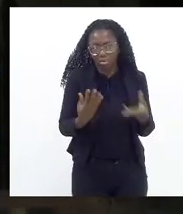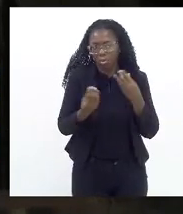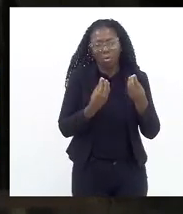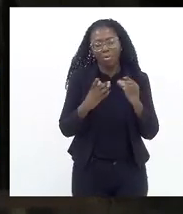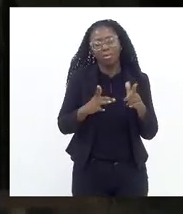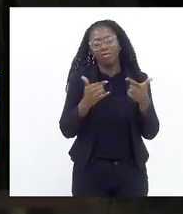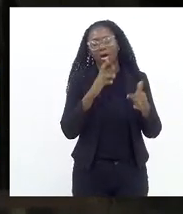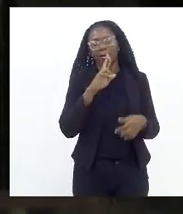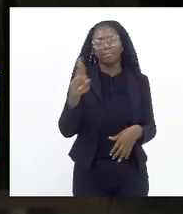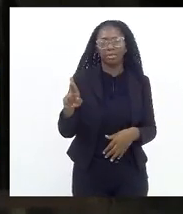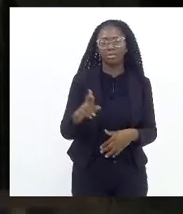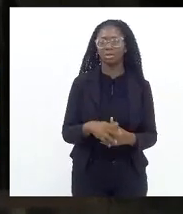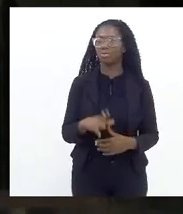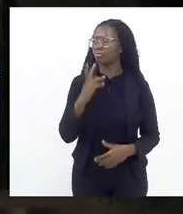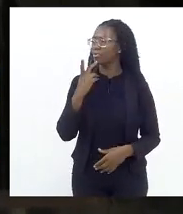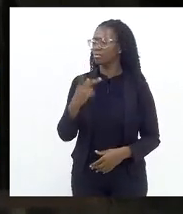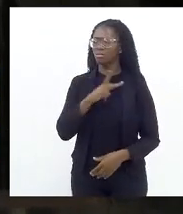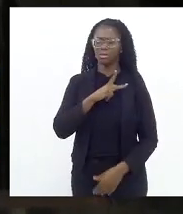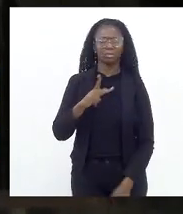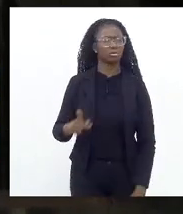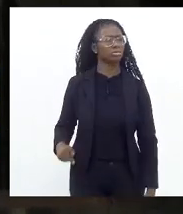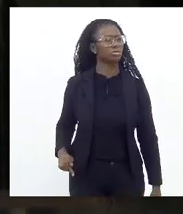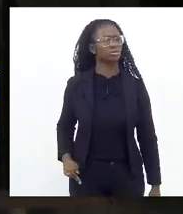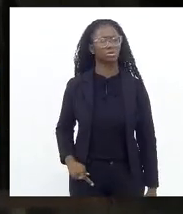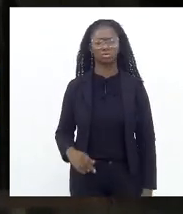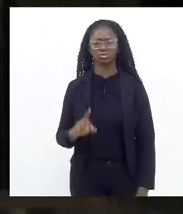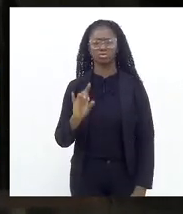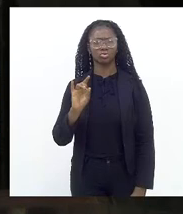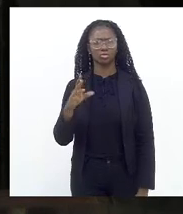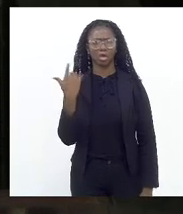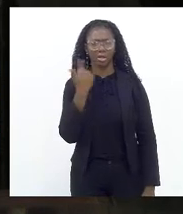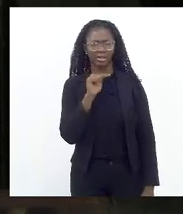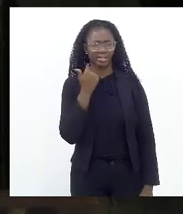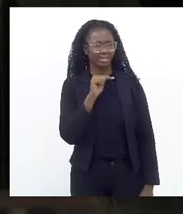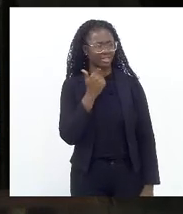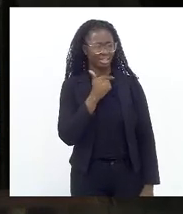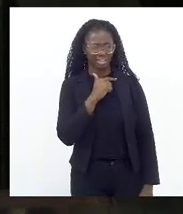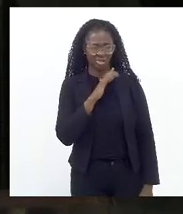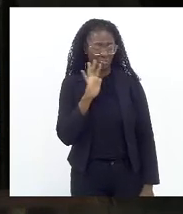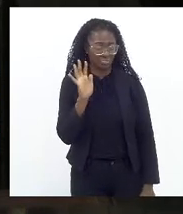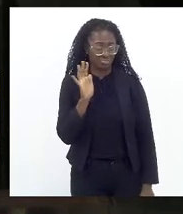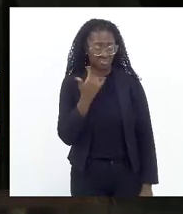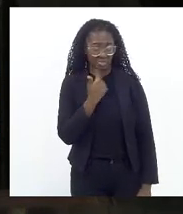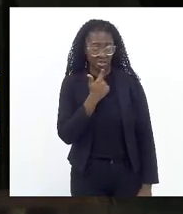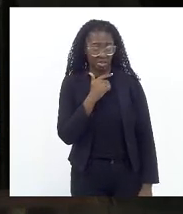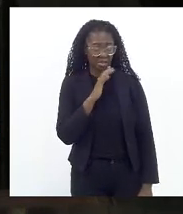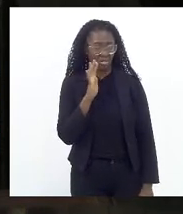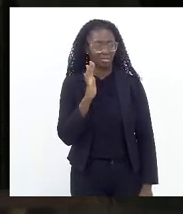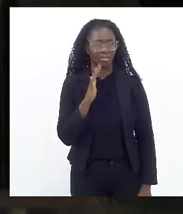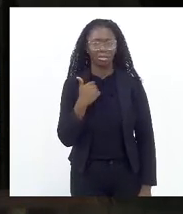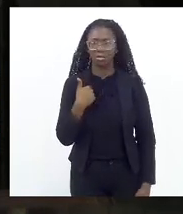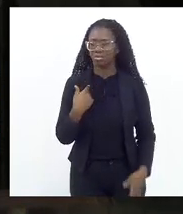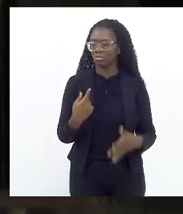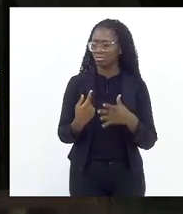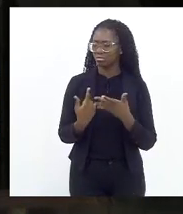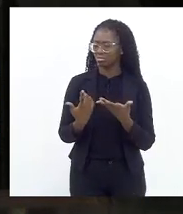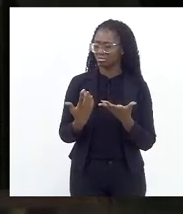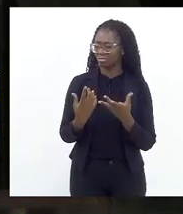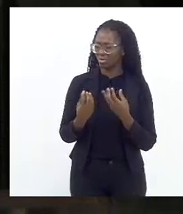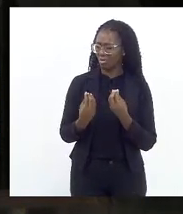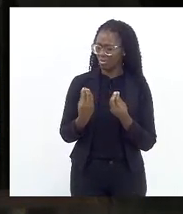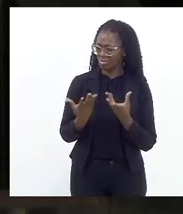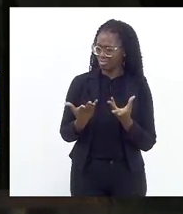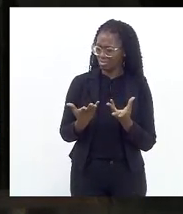o presidente da República reagiria com uma sonora gargalhada. Eu me pergunto que gente é essa?